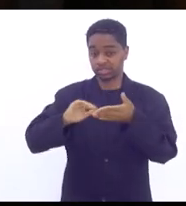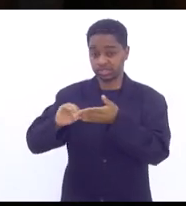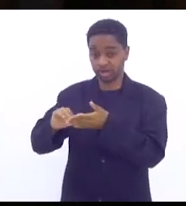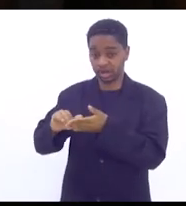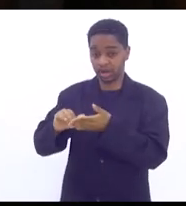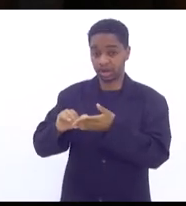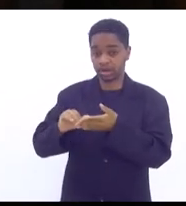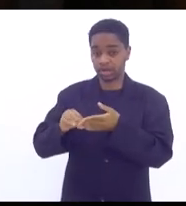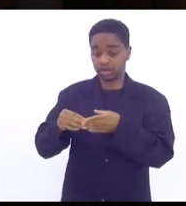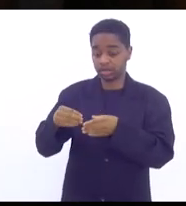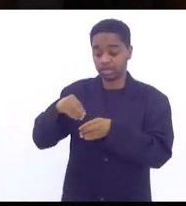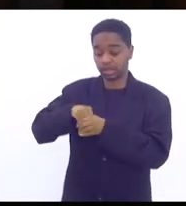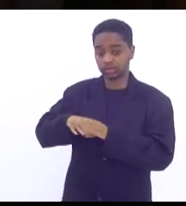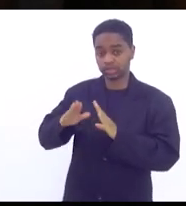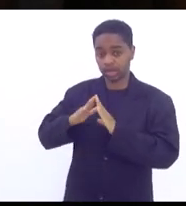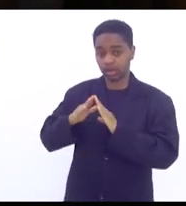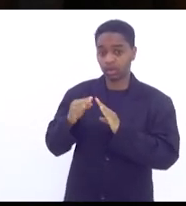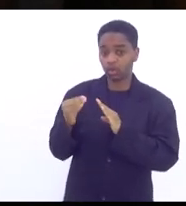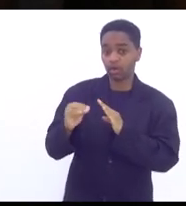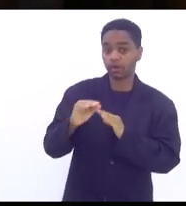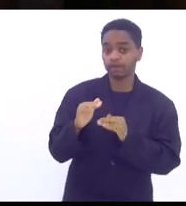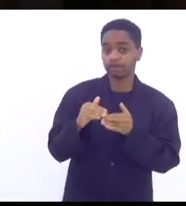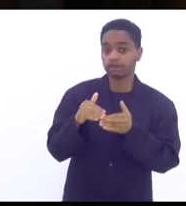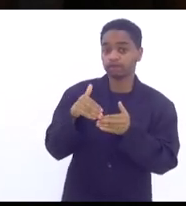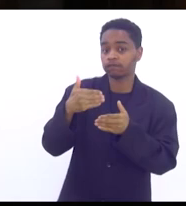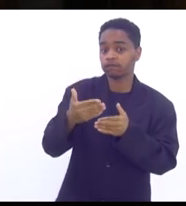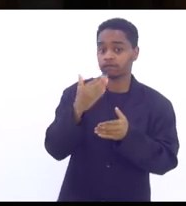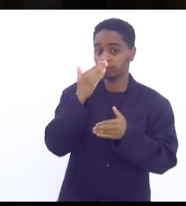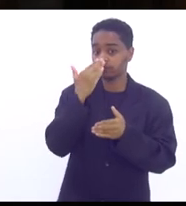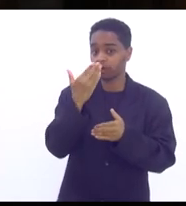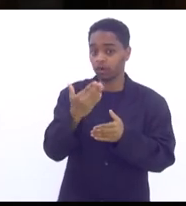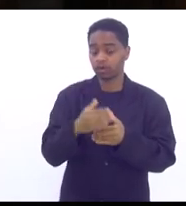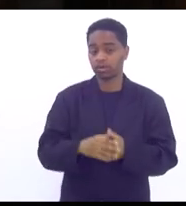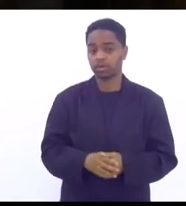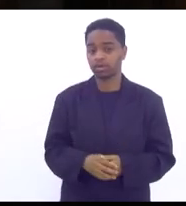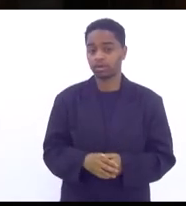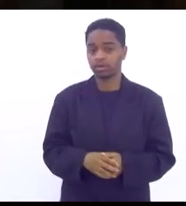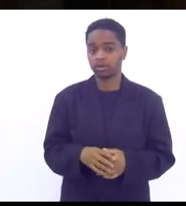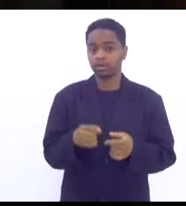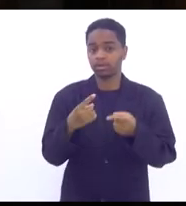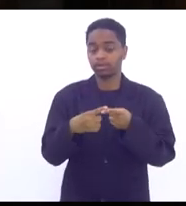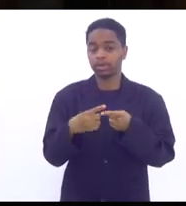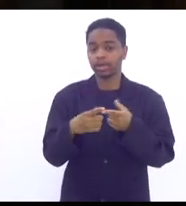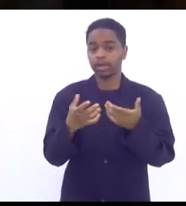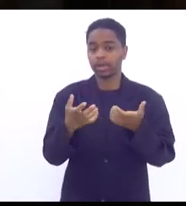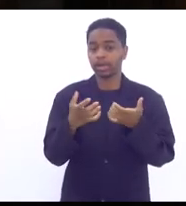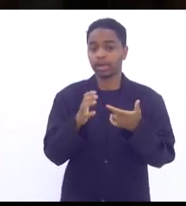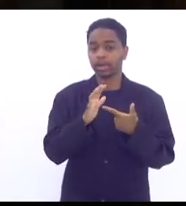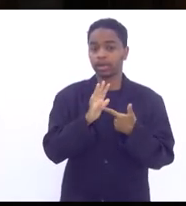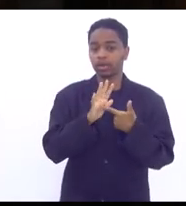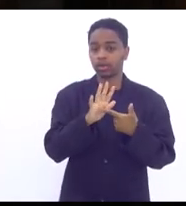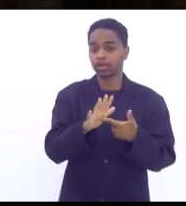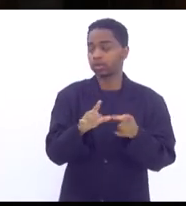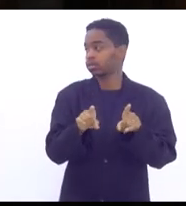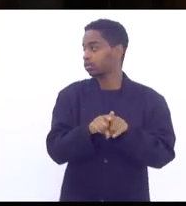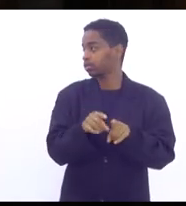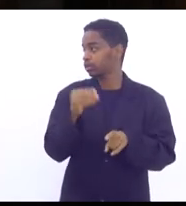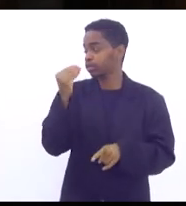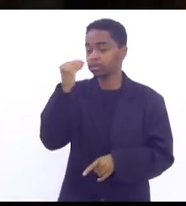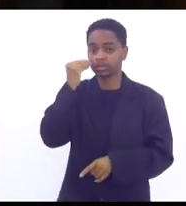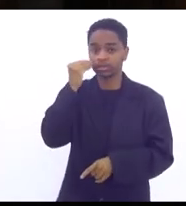interno e colocar do lado de fora para justificar e tentar